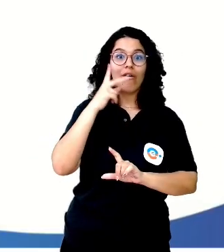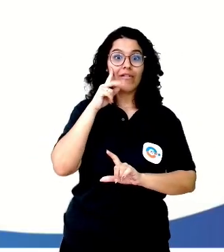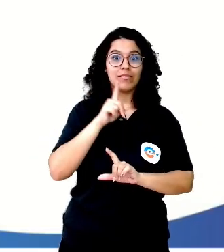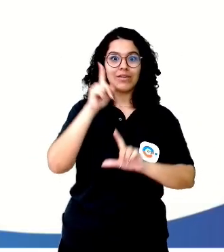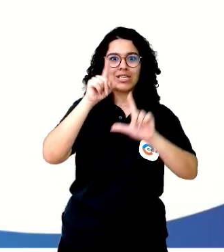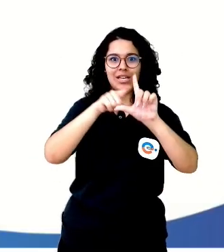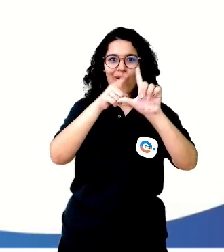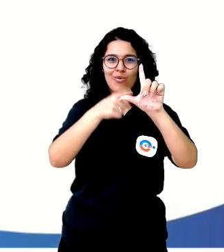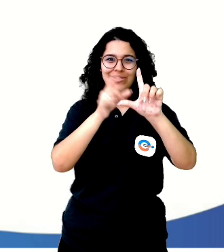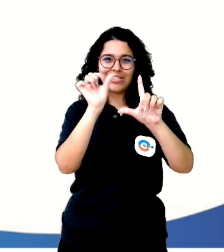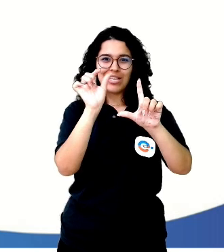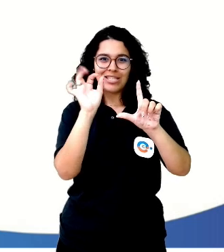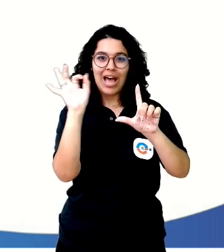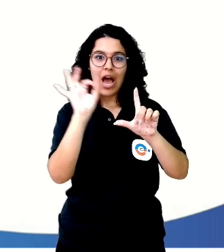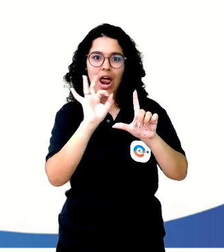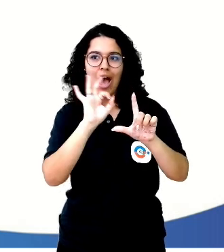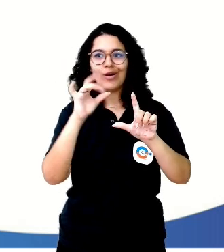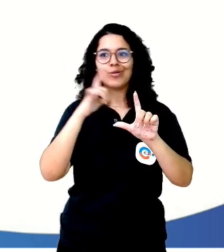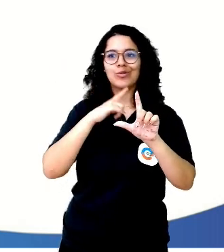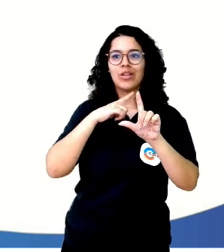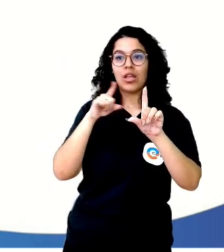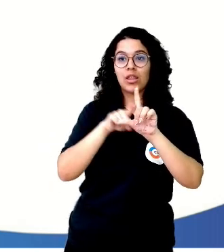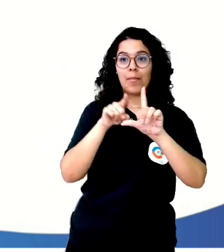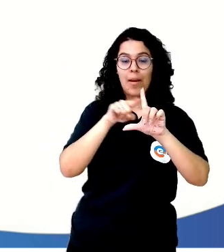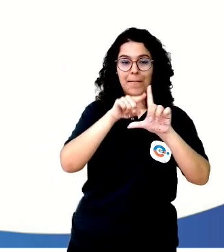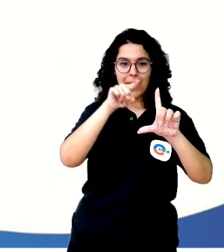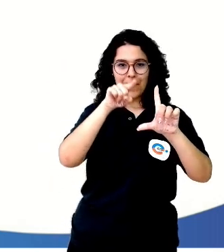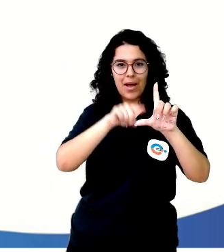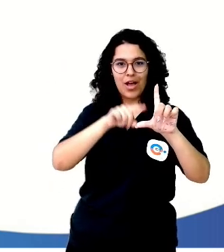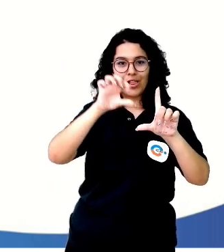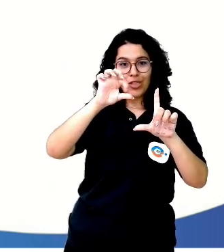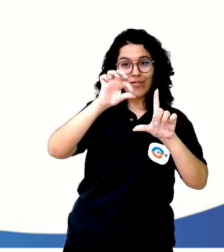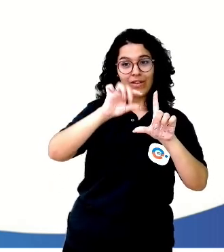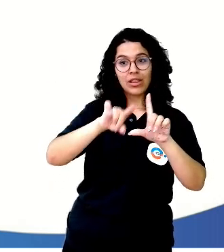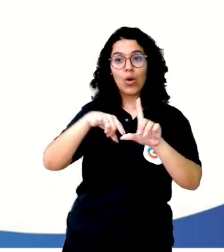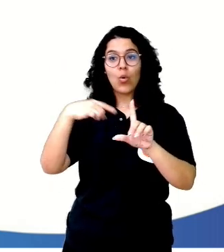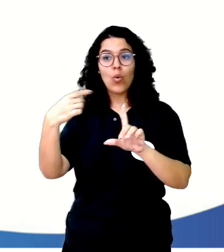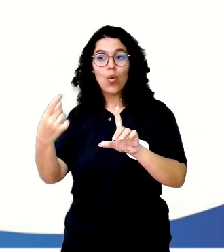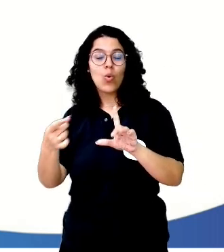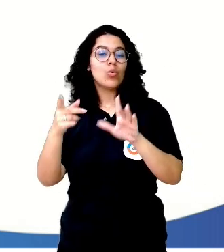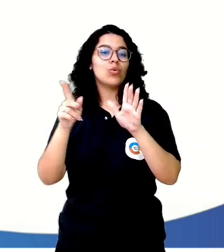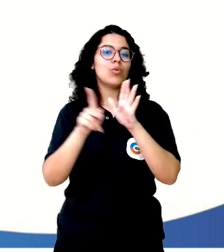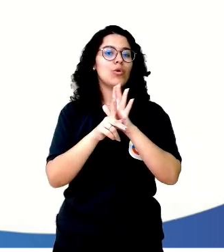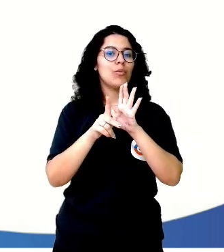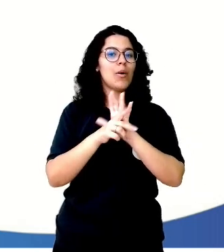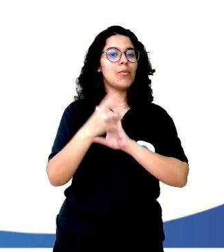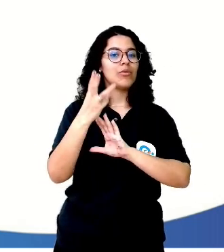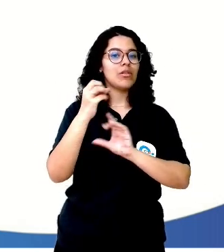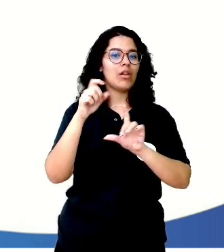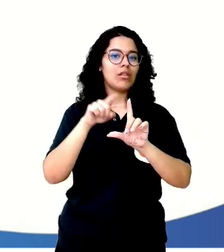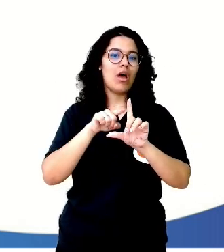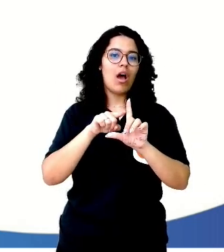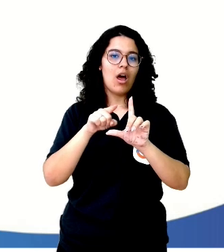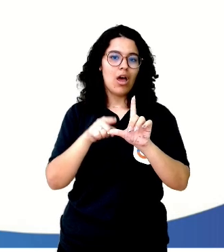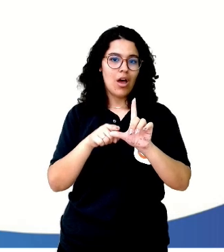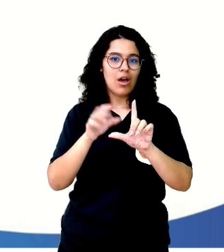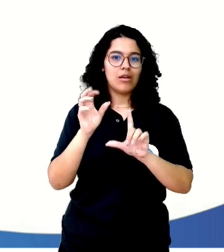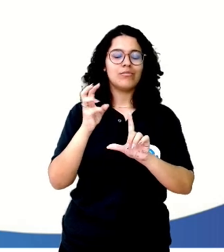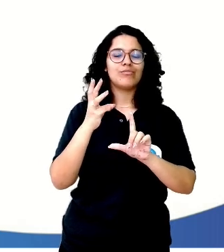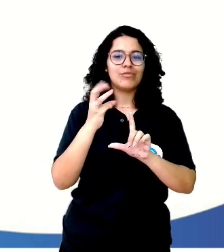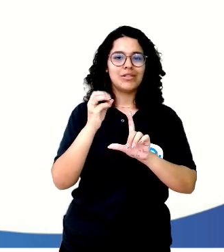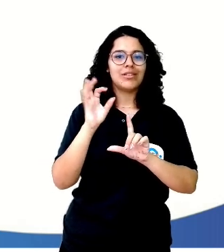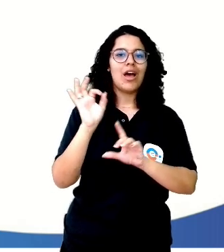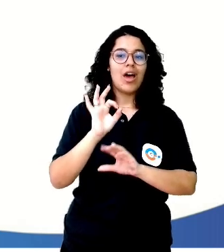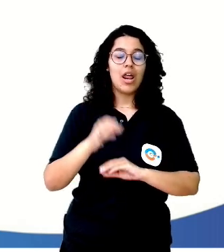cima, o ângulo de 90, ó, cá embaixo, e do outro lado, outro ângulozinho de 30. E ele